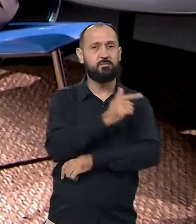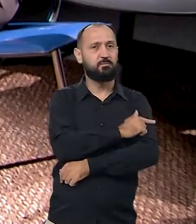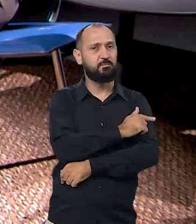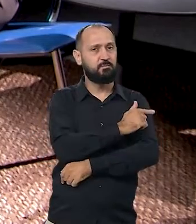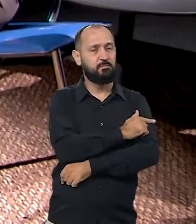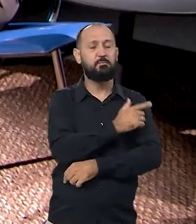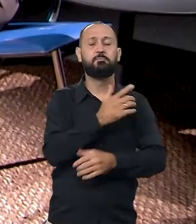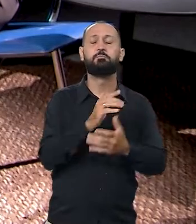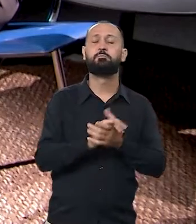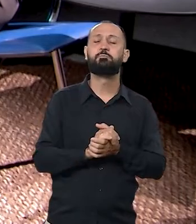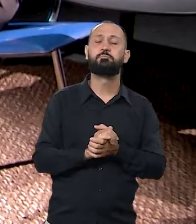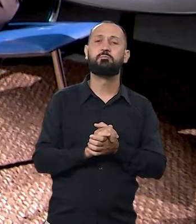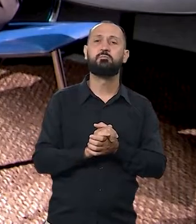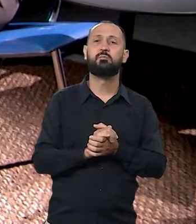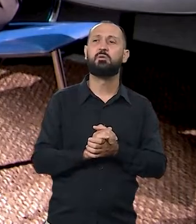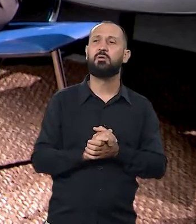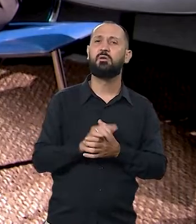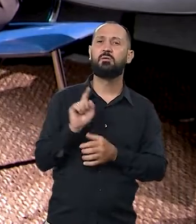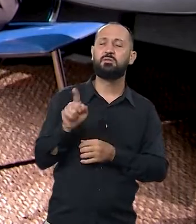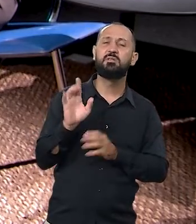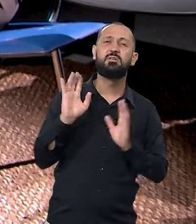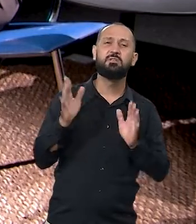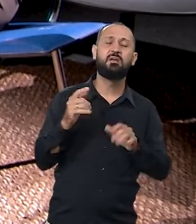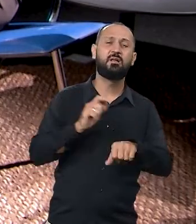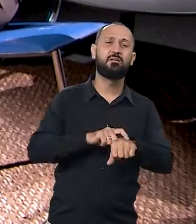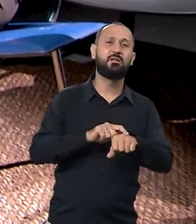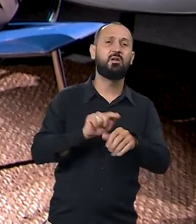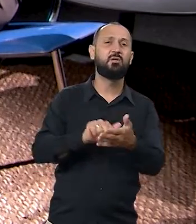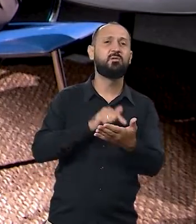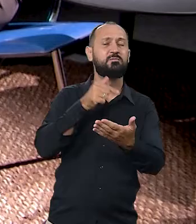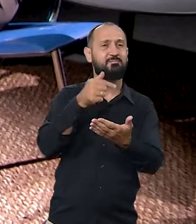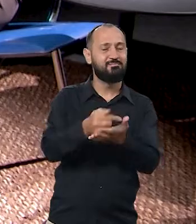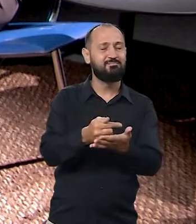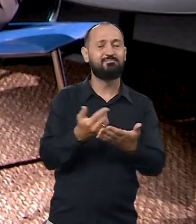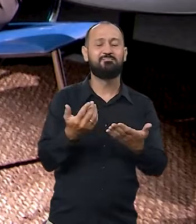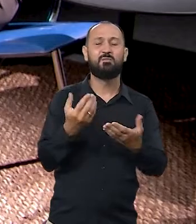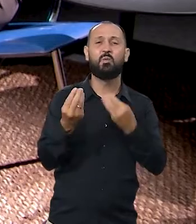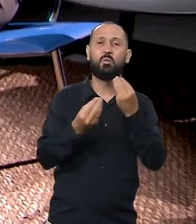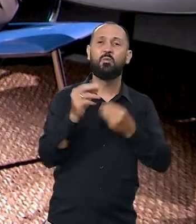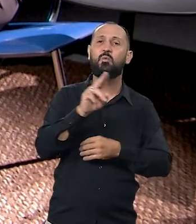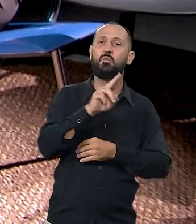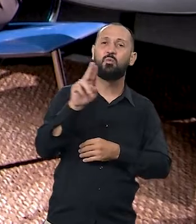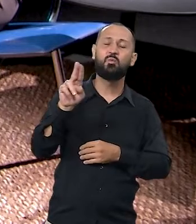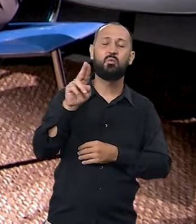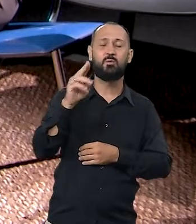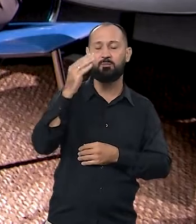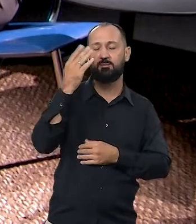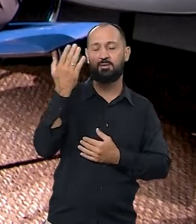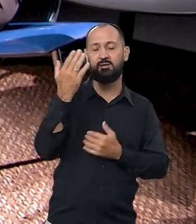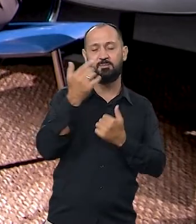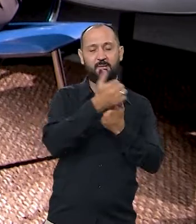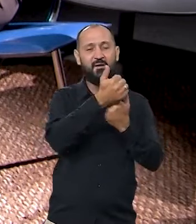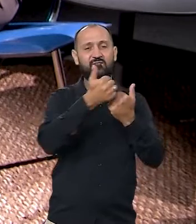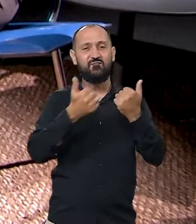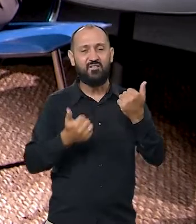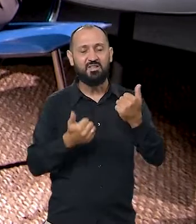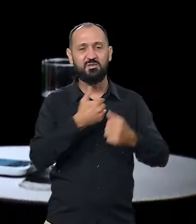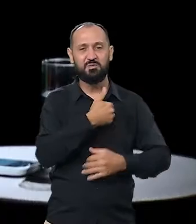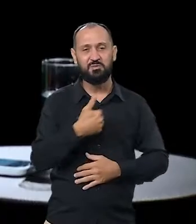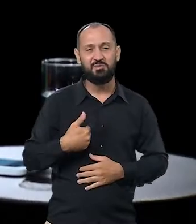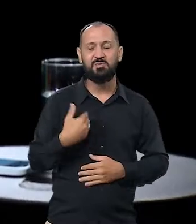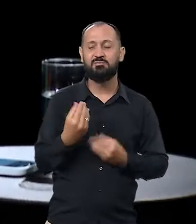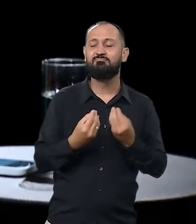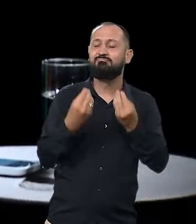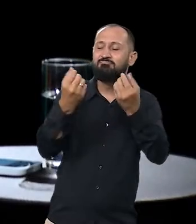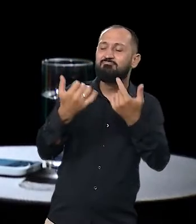mais de gestor, né, gerencial. E o senhor, de última hora, sendo colocado aí como nome para vice-governador. Eu queria que